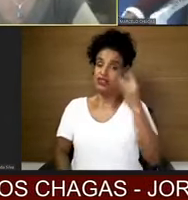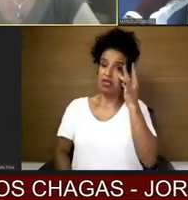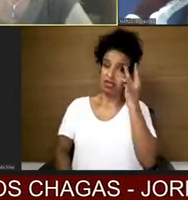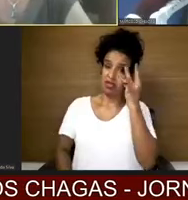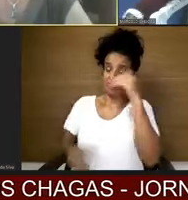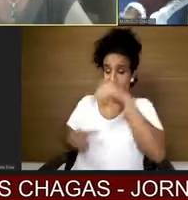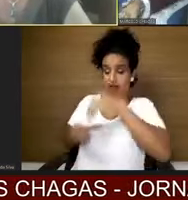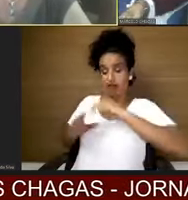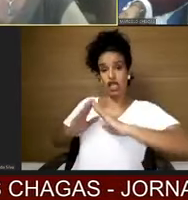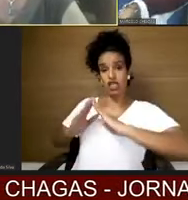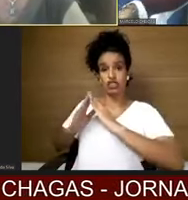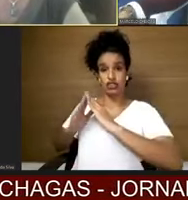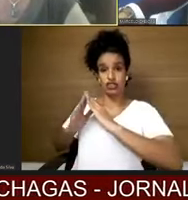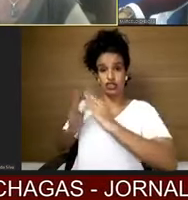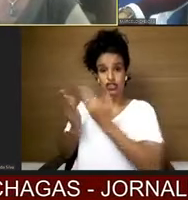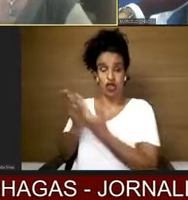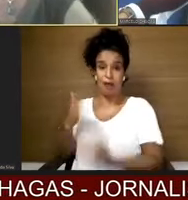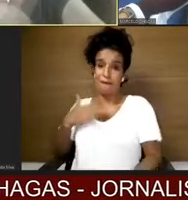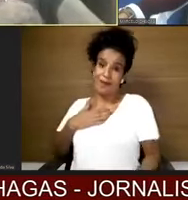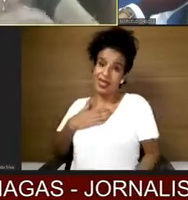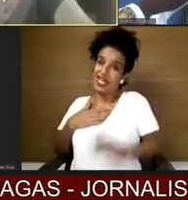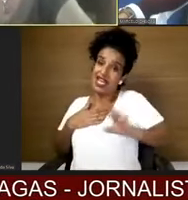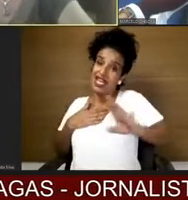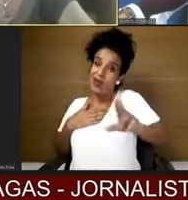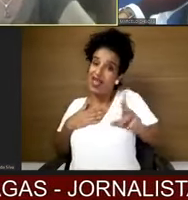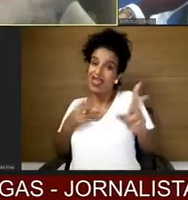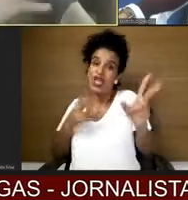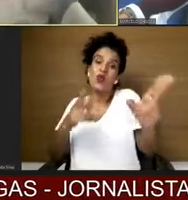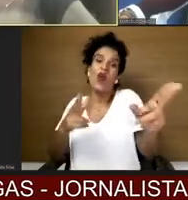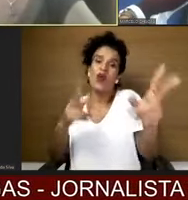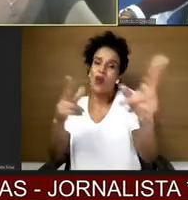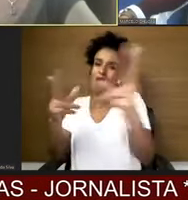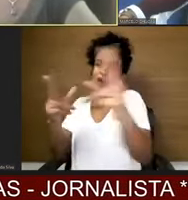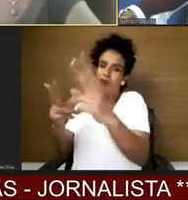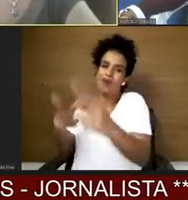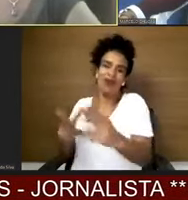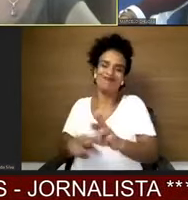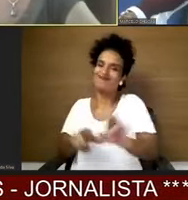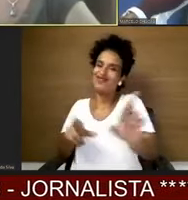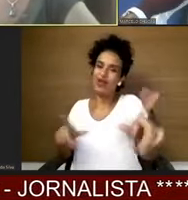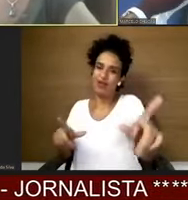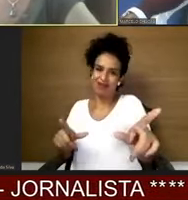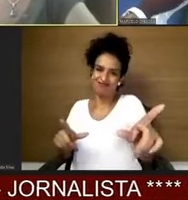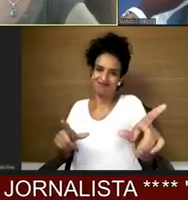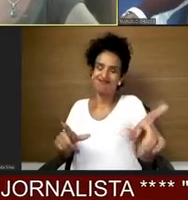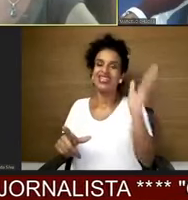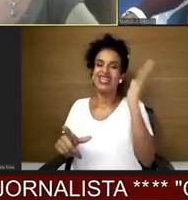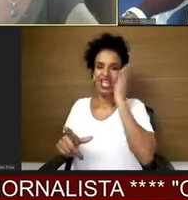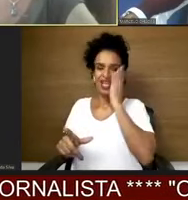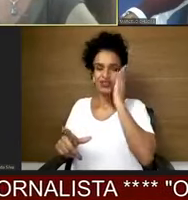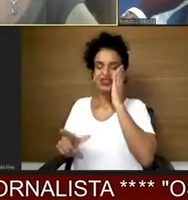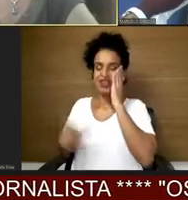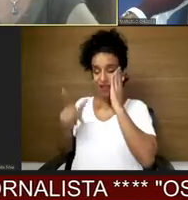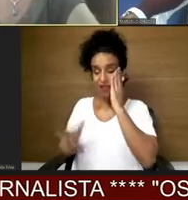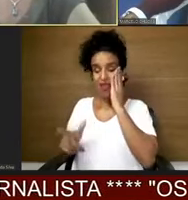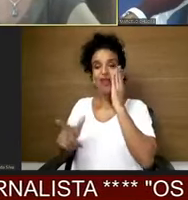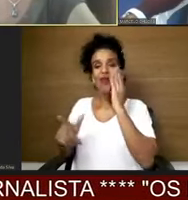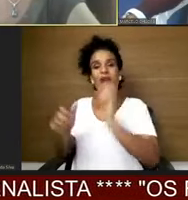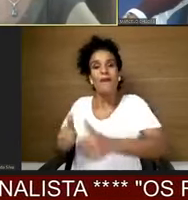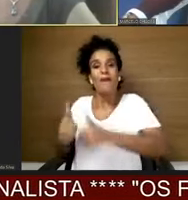o ideal, seria o melhor dos mundos, e infelizmente não é. Por isso que eu acho que você, Marcelo, pode falar